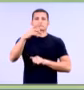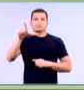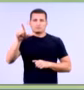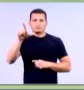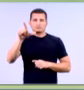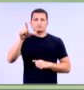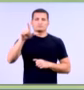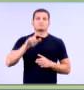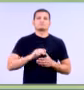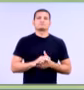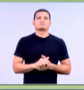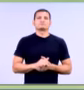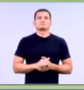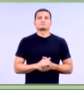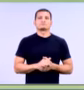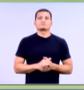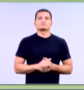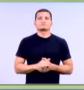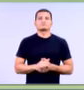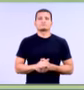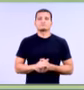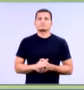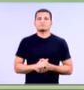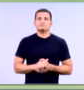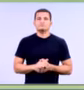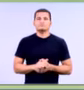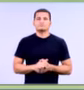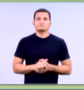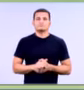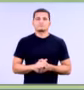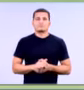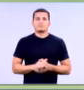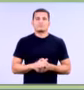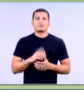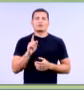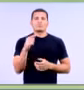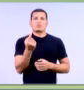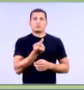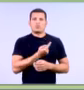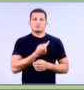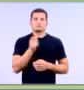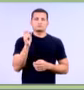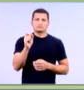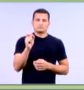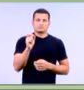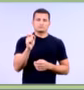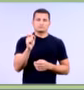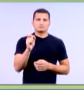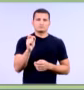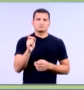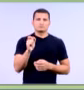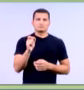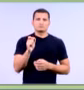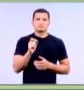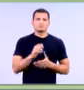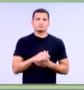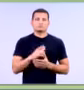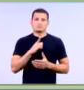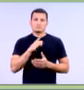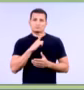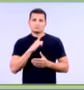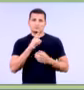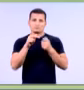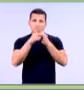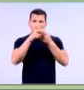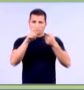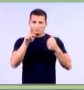as reclamações, tá certo? Fomos nós que, quando há o emprego do pronome